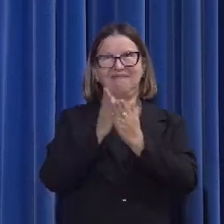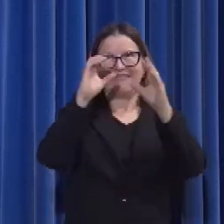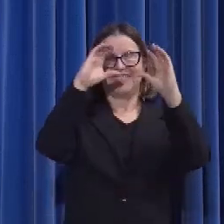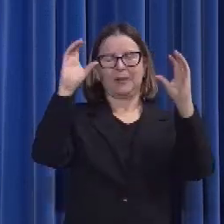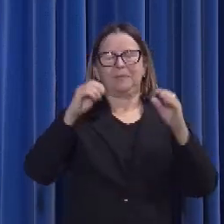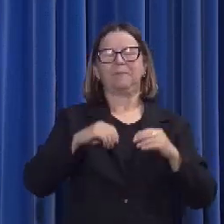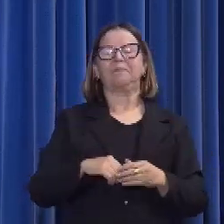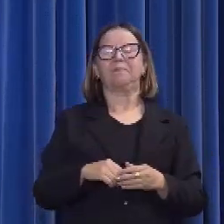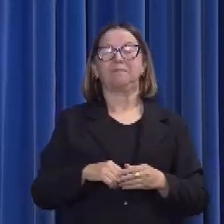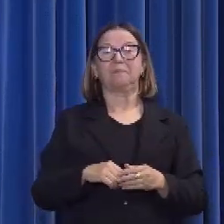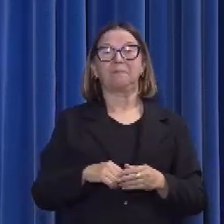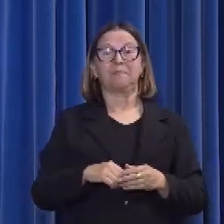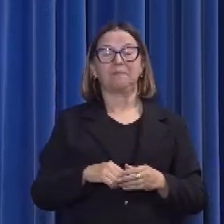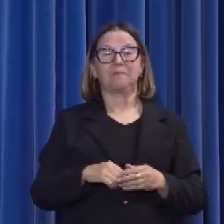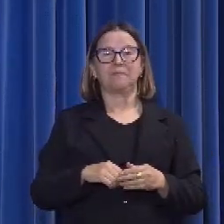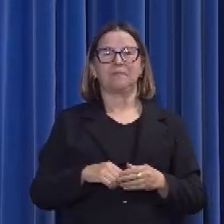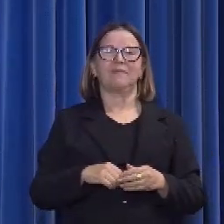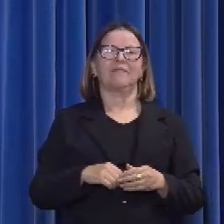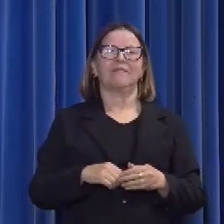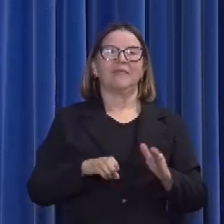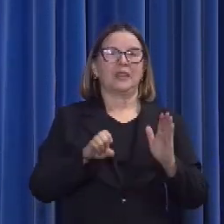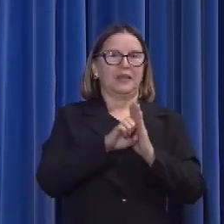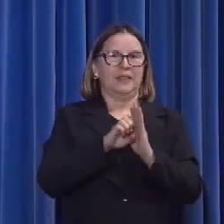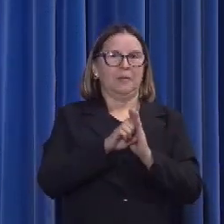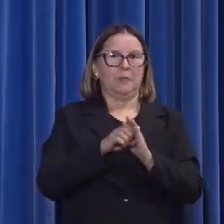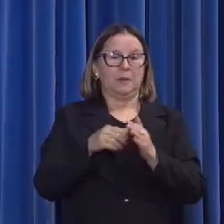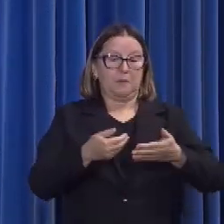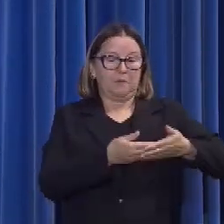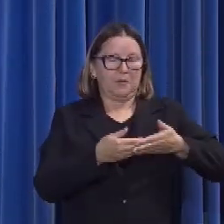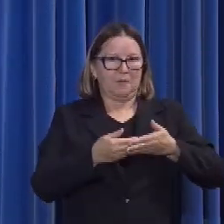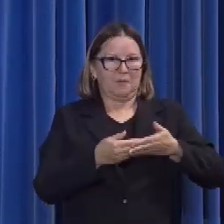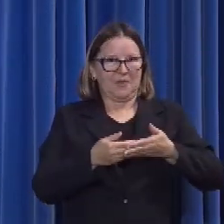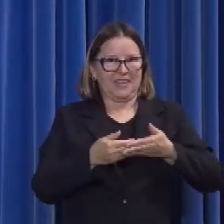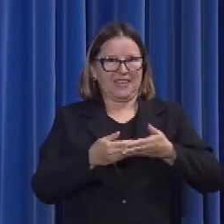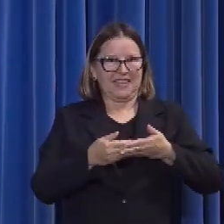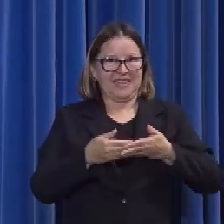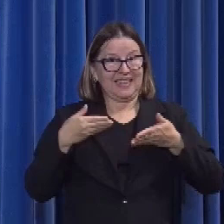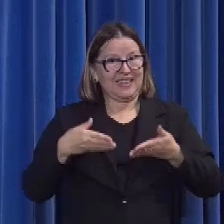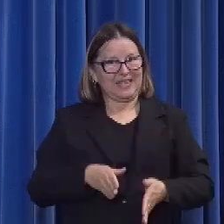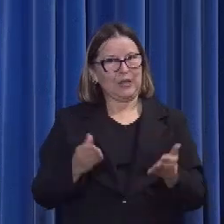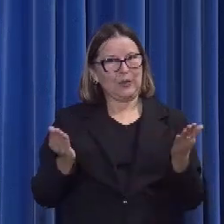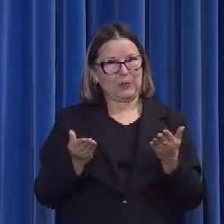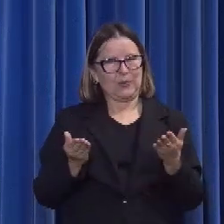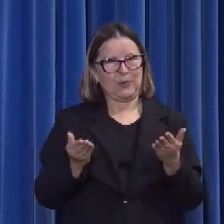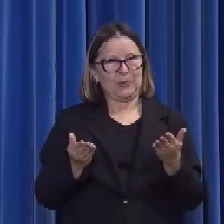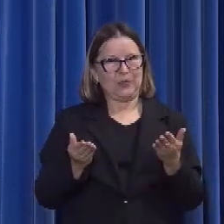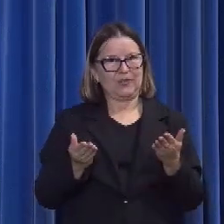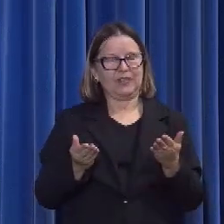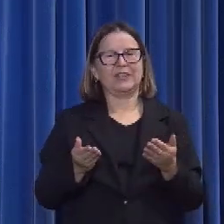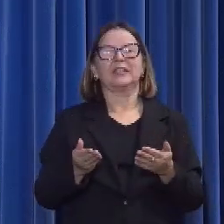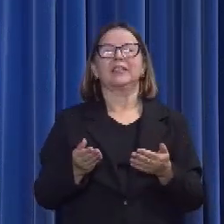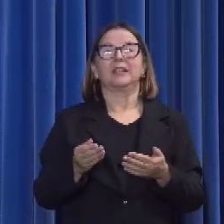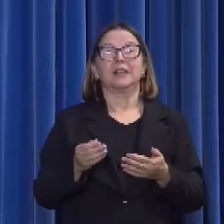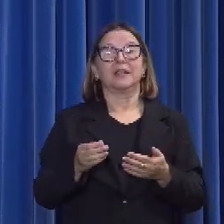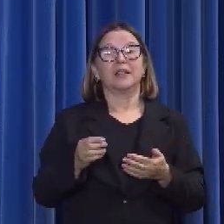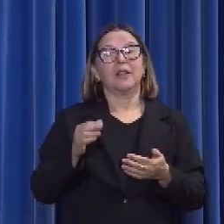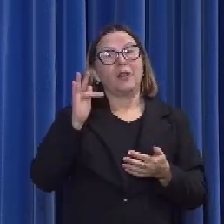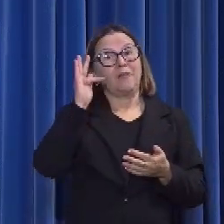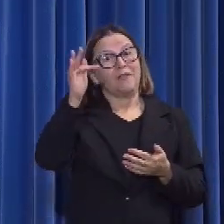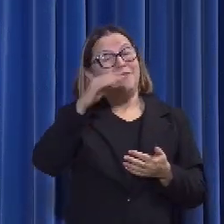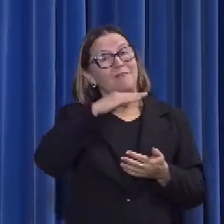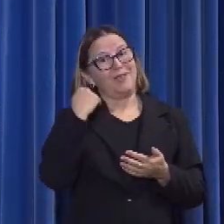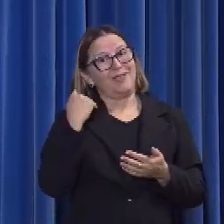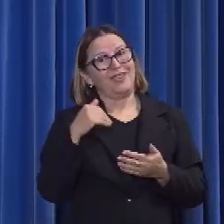que nasceu hoje, também hoje começou a morrer. Todos nascem para morrer. No mesmo momento